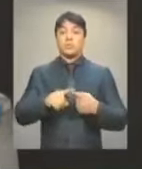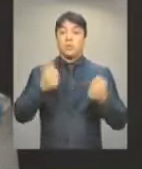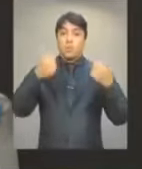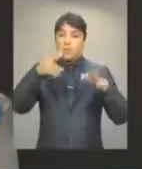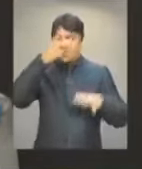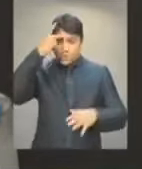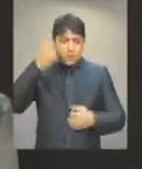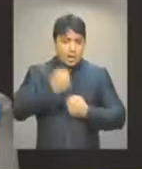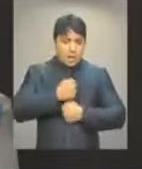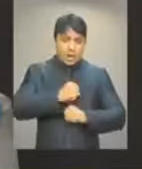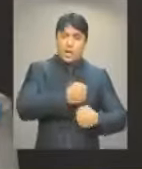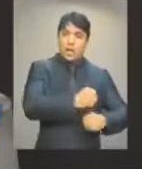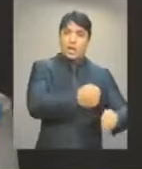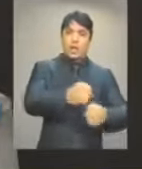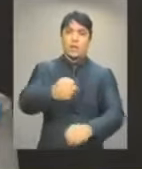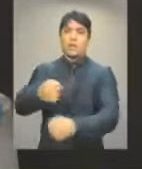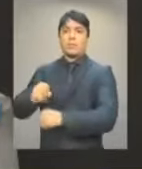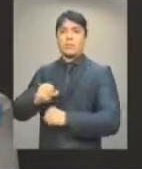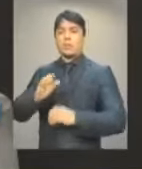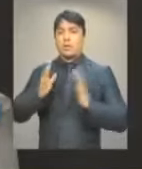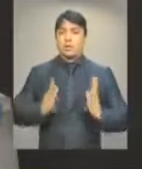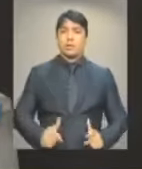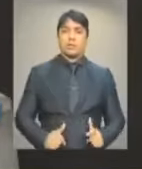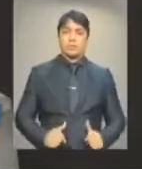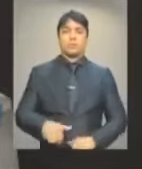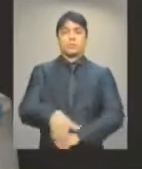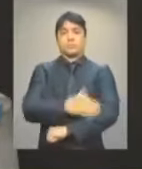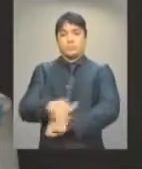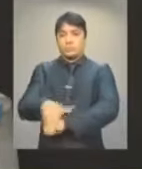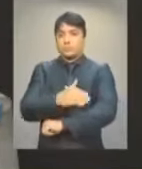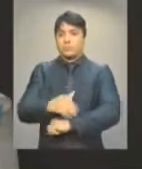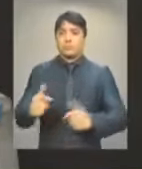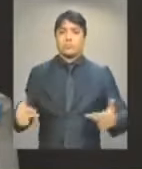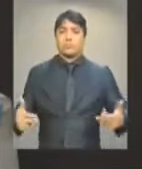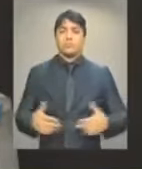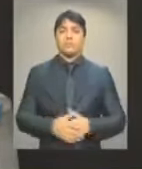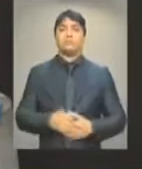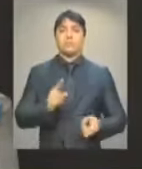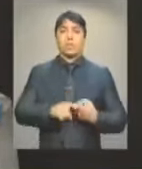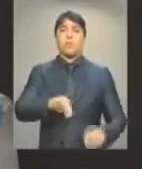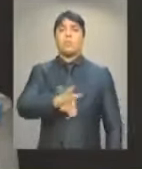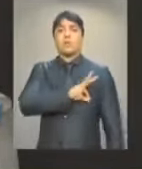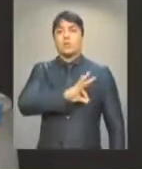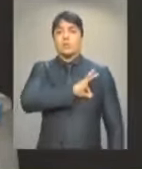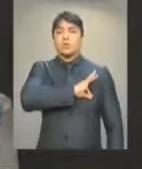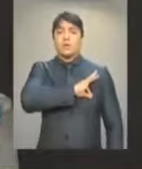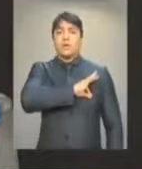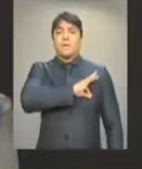gari, que é fundamental no saneamento ambiental, ao policial